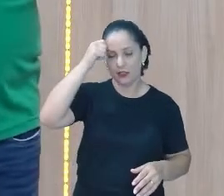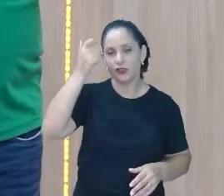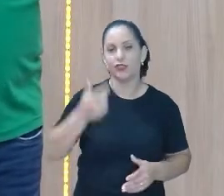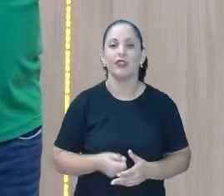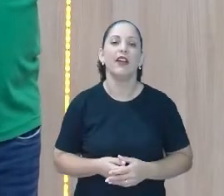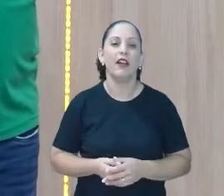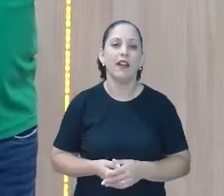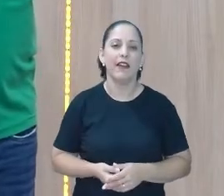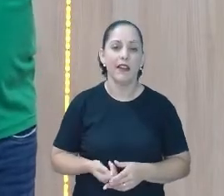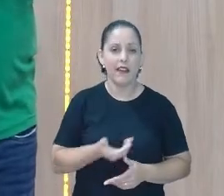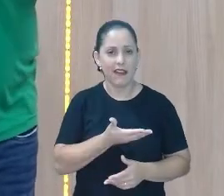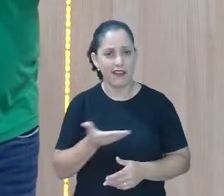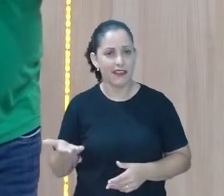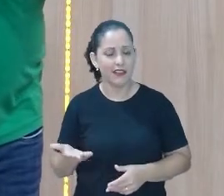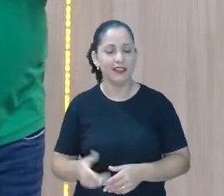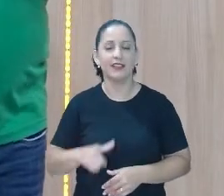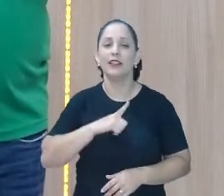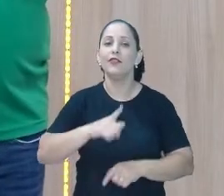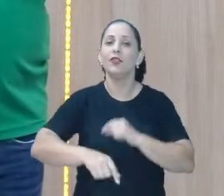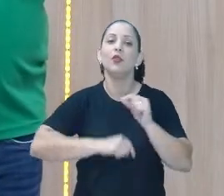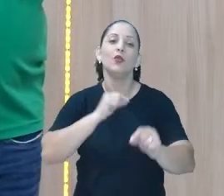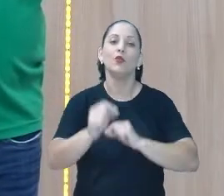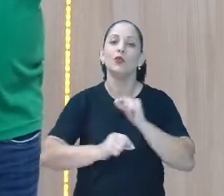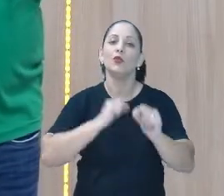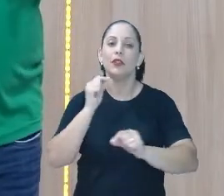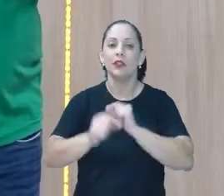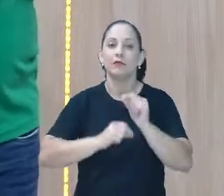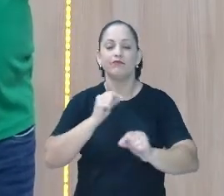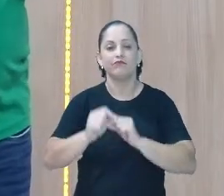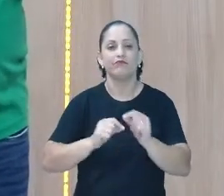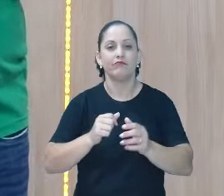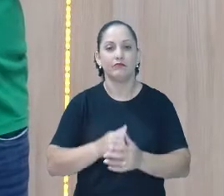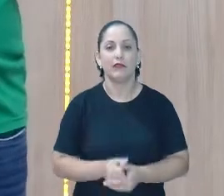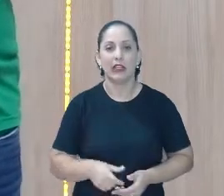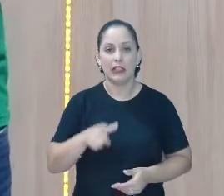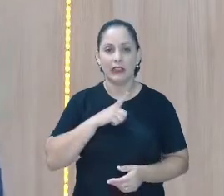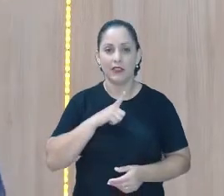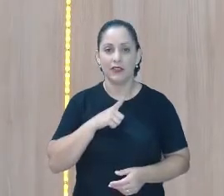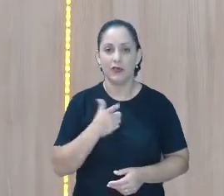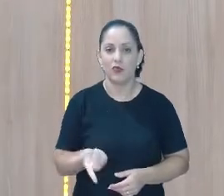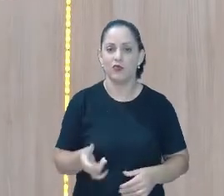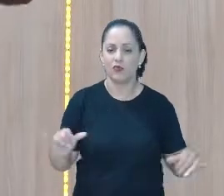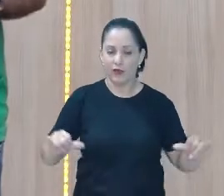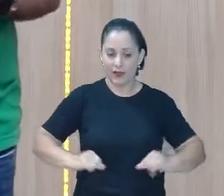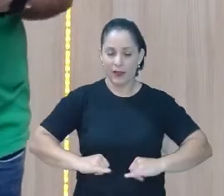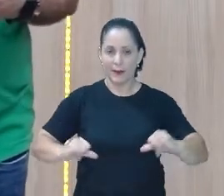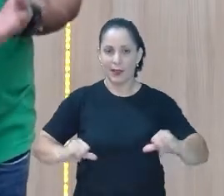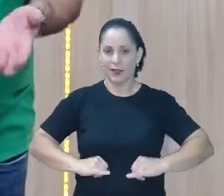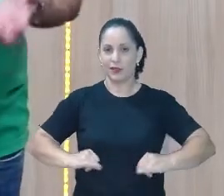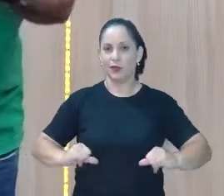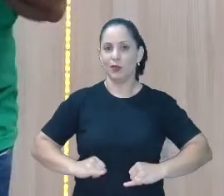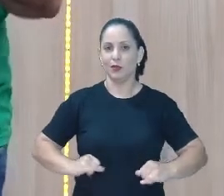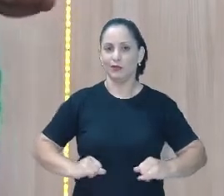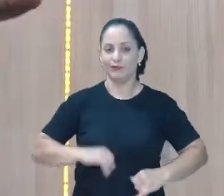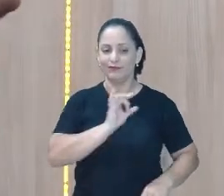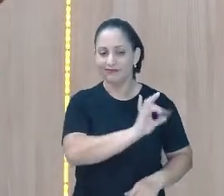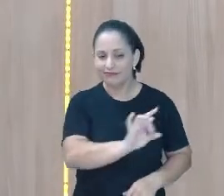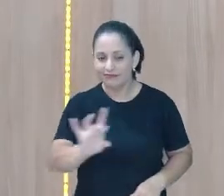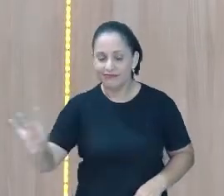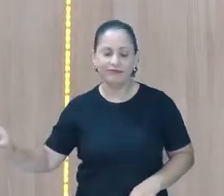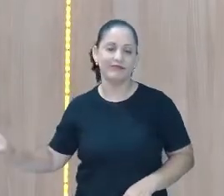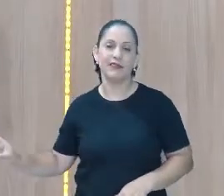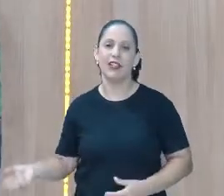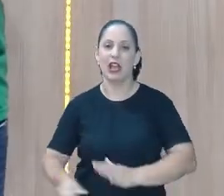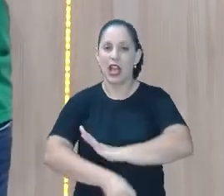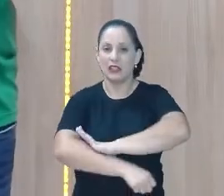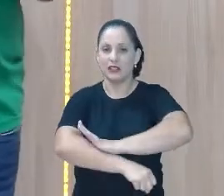né, ele legou uma mazela, né, para a nossa sociedade, que é o racismo. E hoje, se